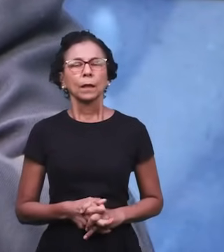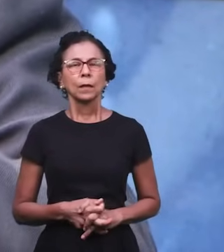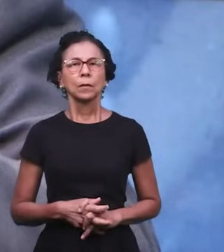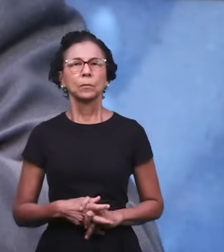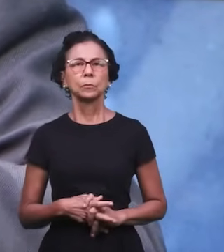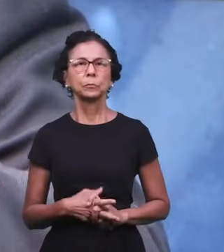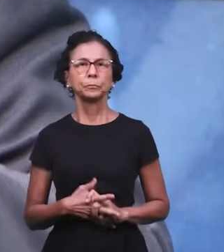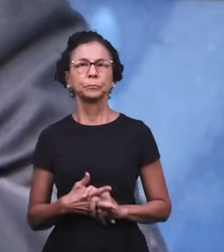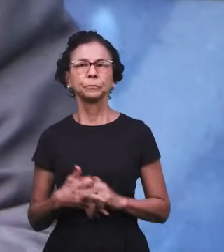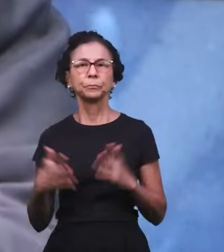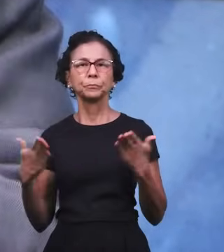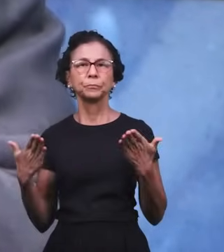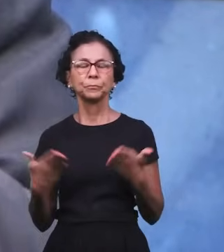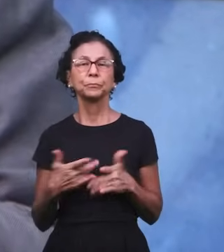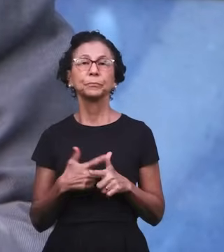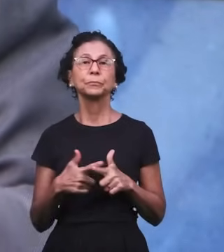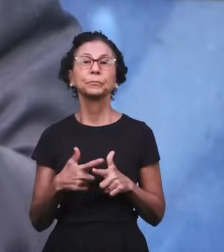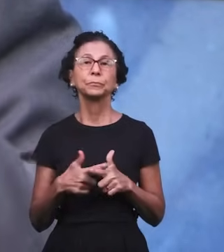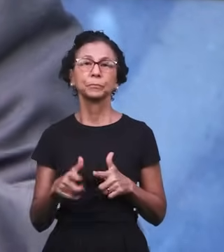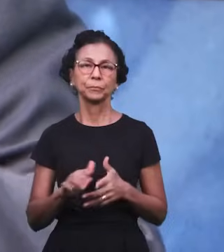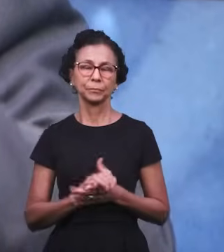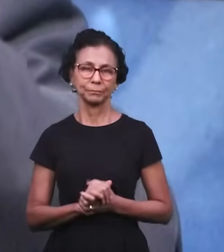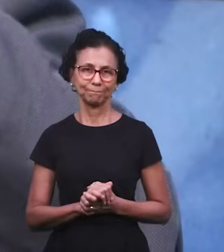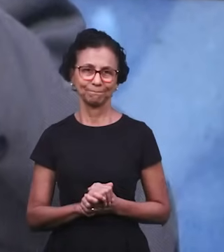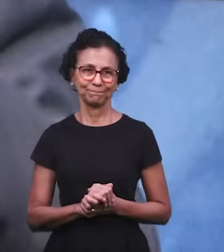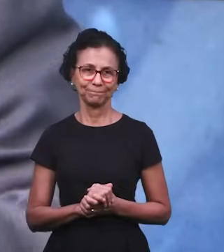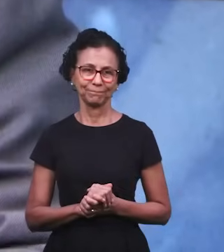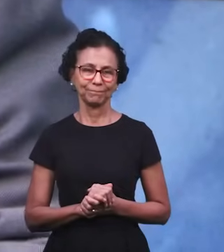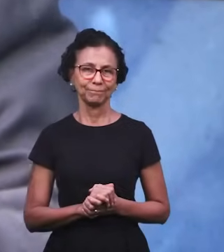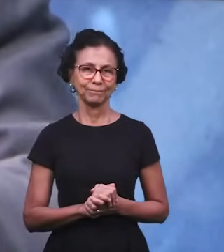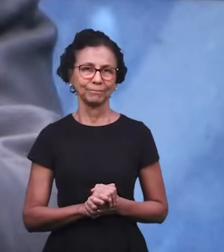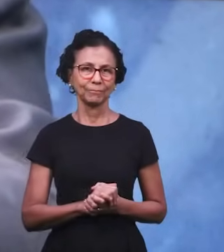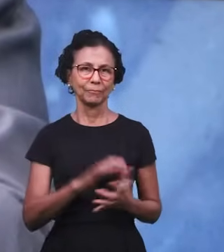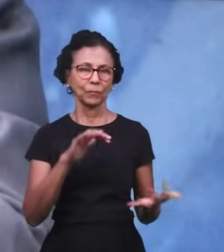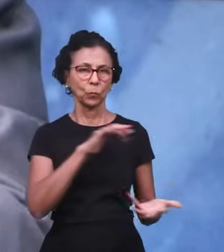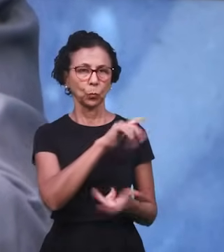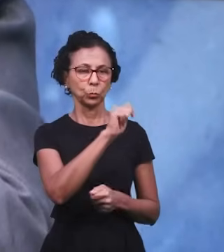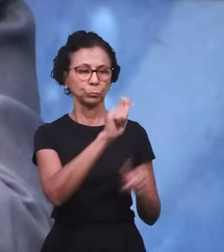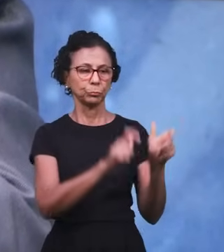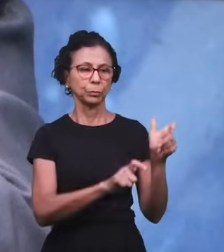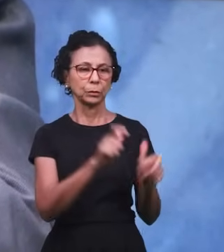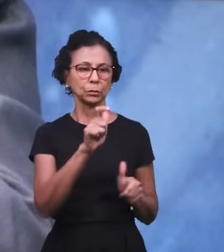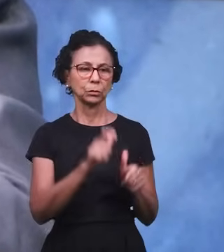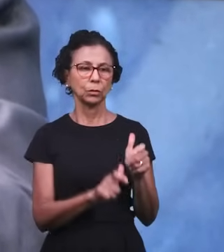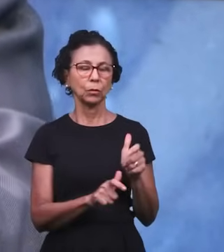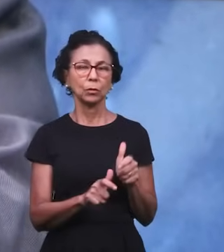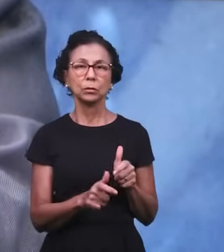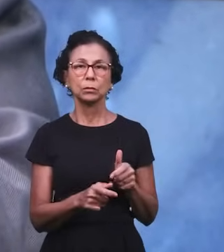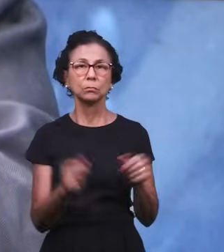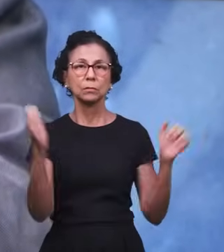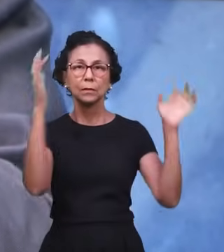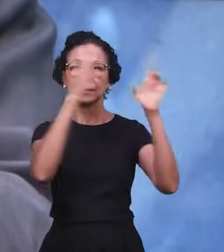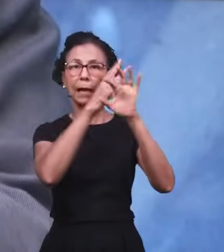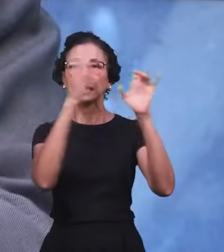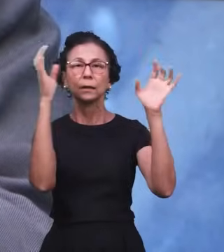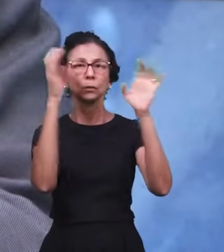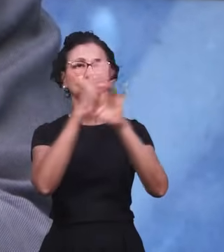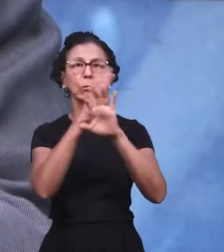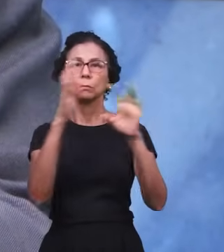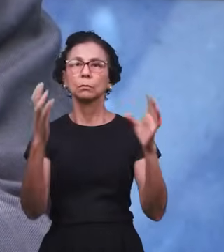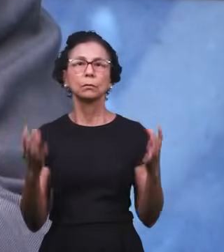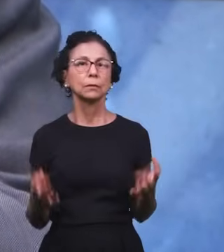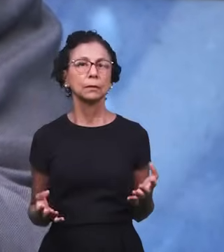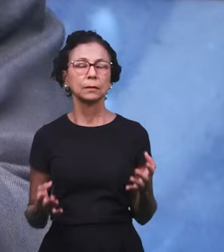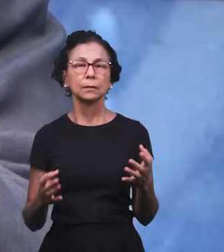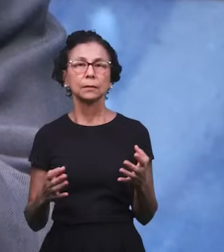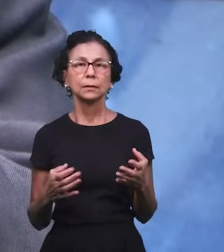Enquanto a grande maravilha de Deus para o homem estava acontecendo, que foi o nascimento de Jesus, as pessoas estavam